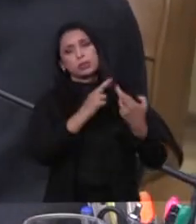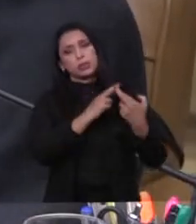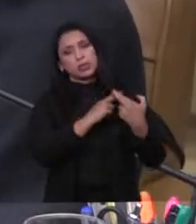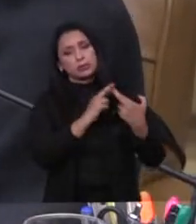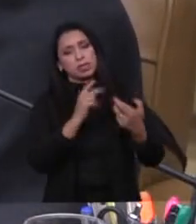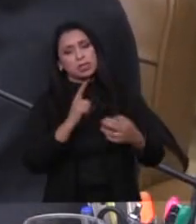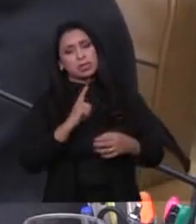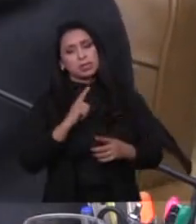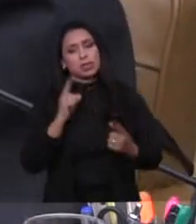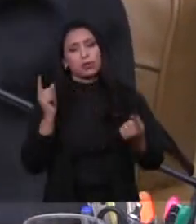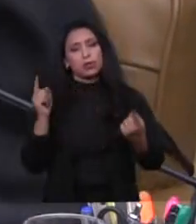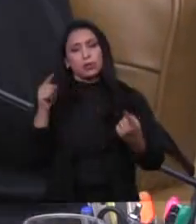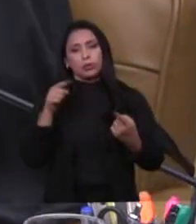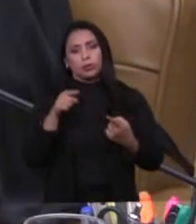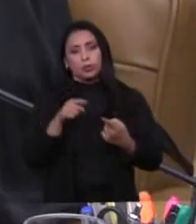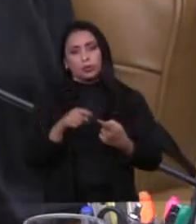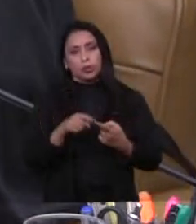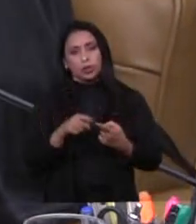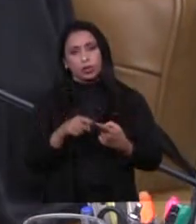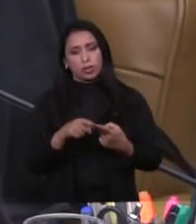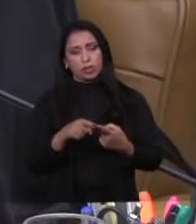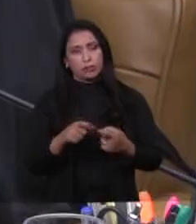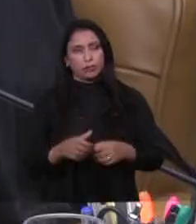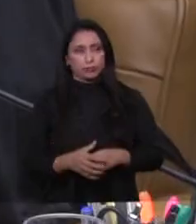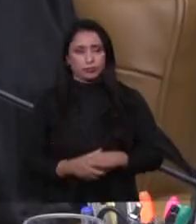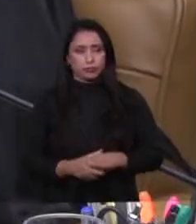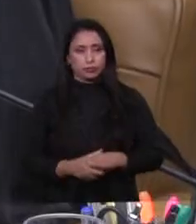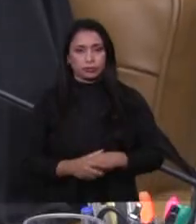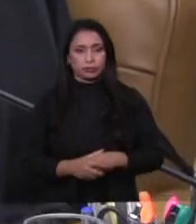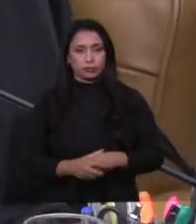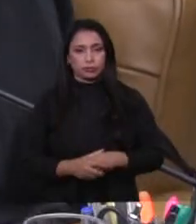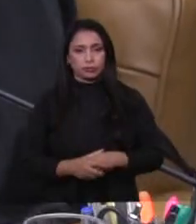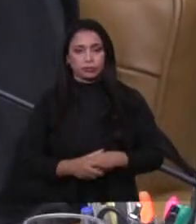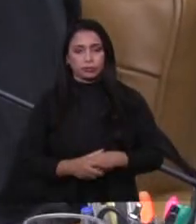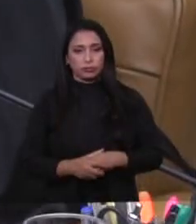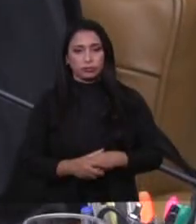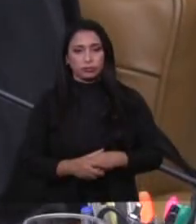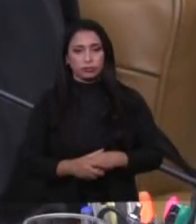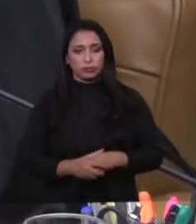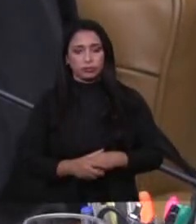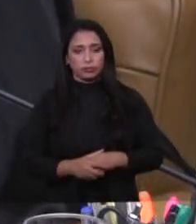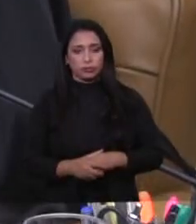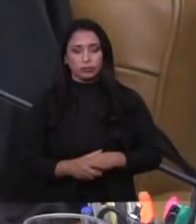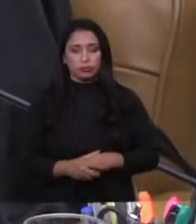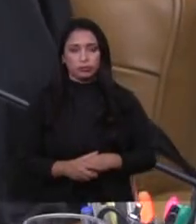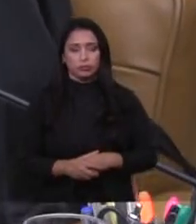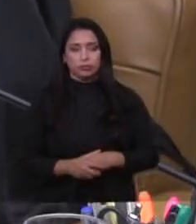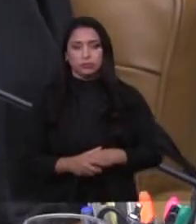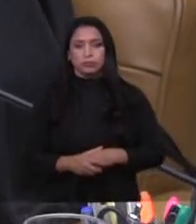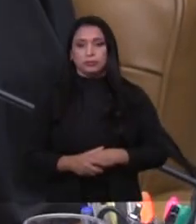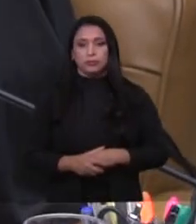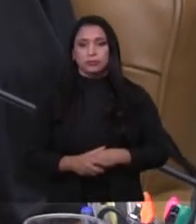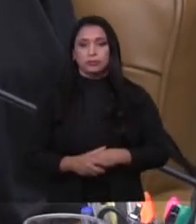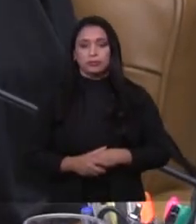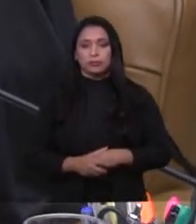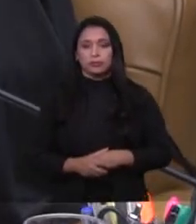responsabilização objetiva. E, nesse ponto, eu trago à colação um depoimento